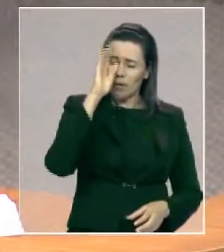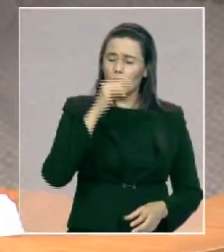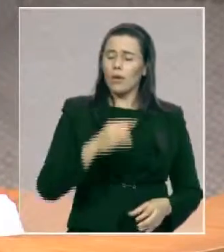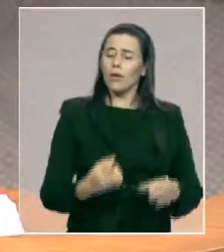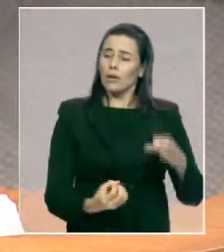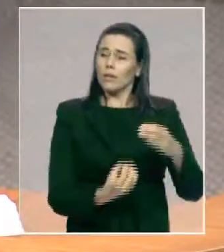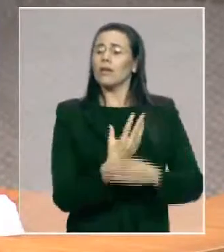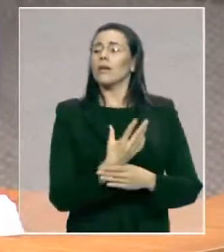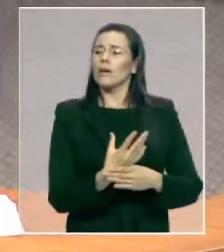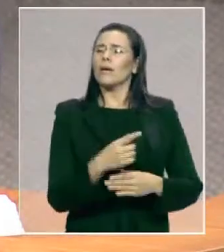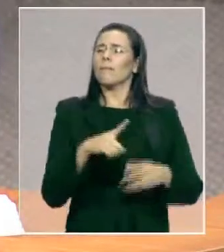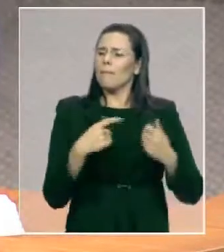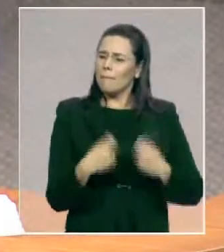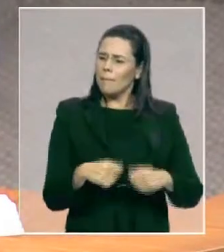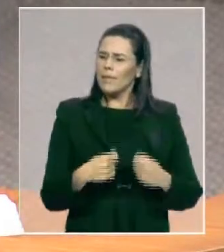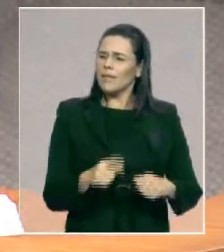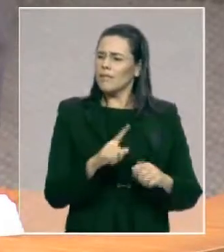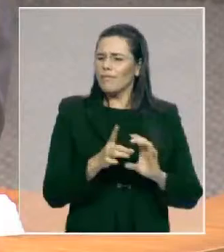tinha